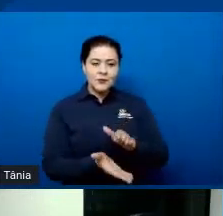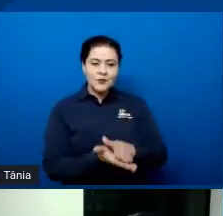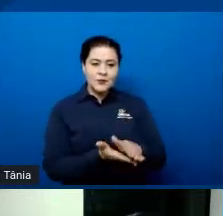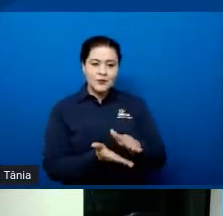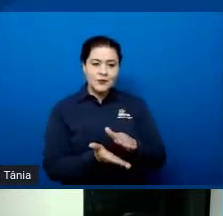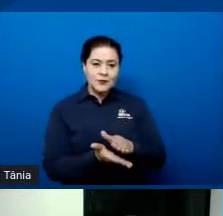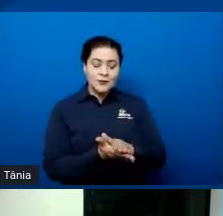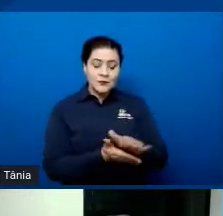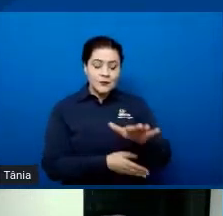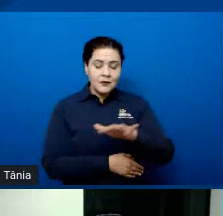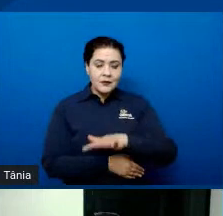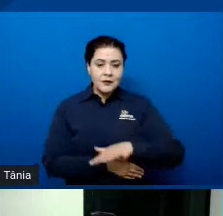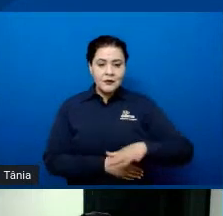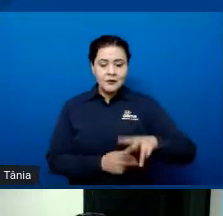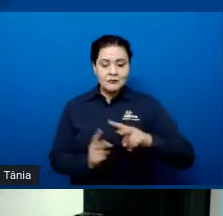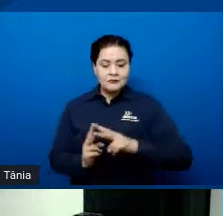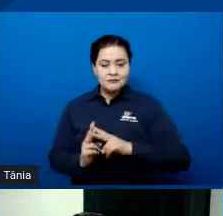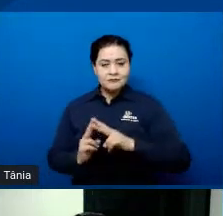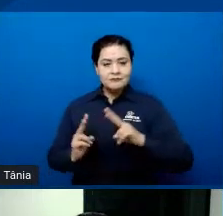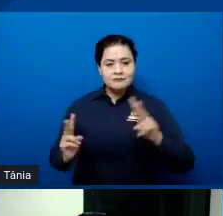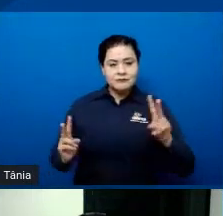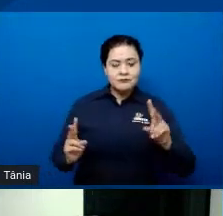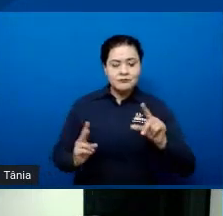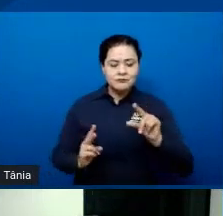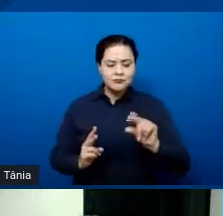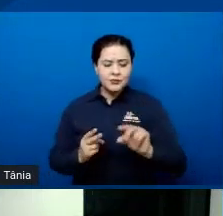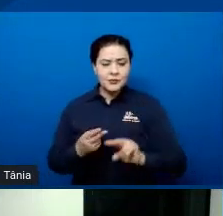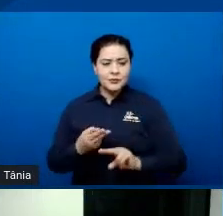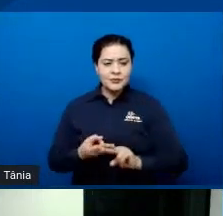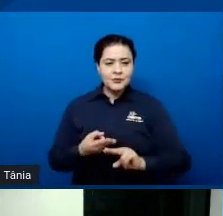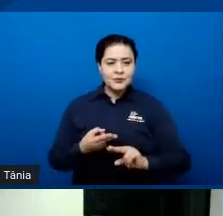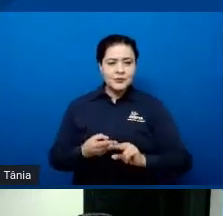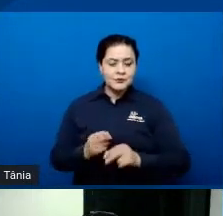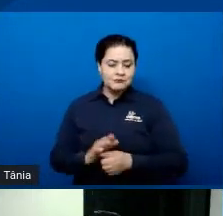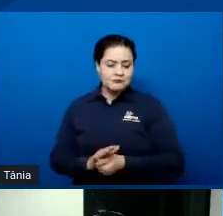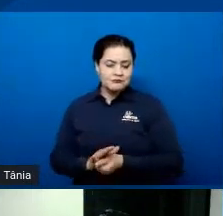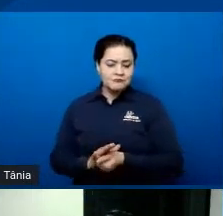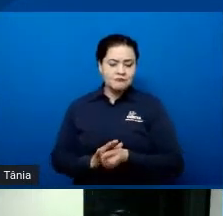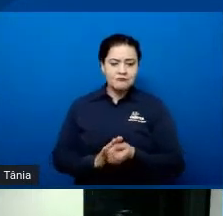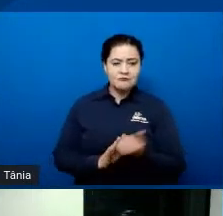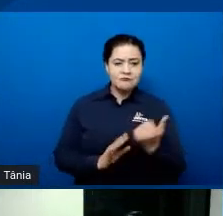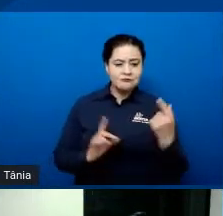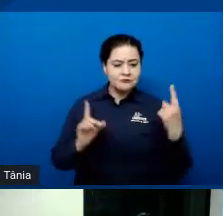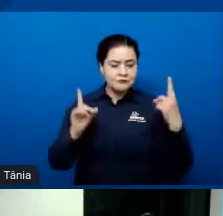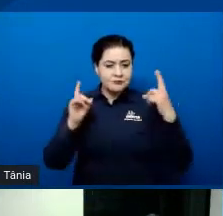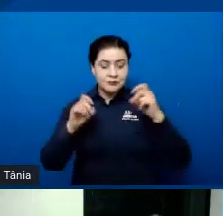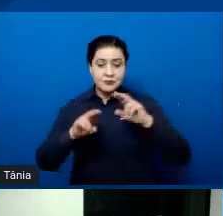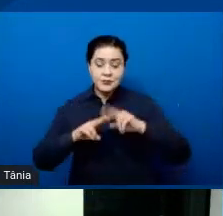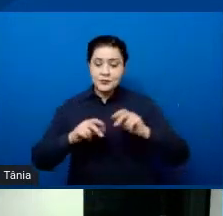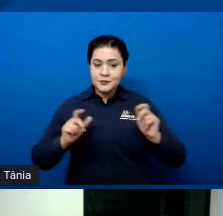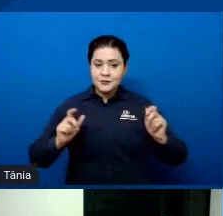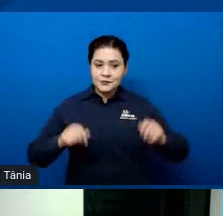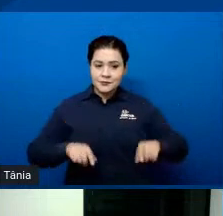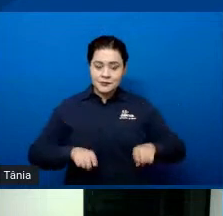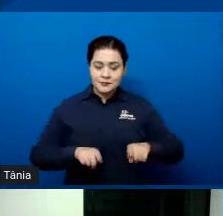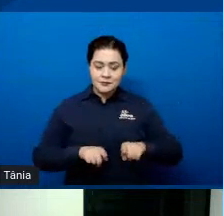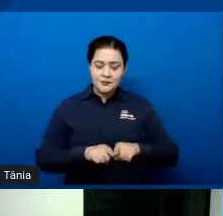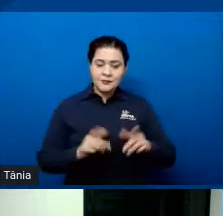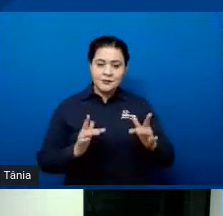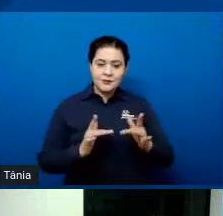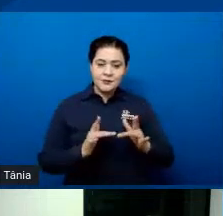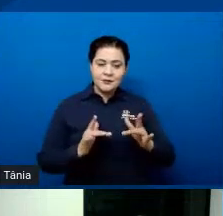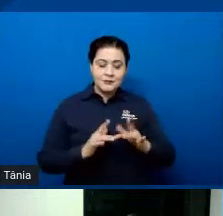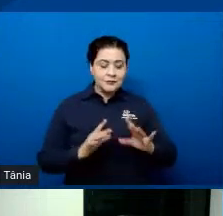um ambiente virtual sem muita utilização de devices muito complicados. Então, a possibilidade de acesso a